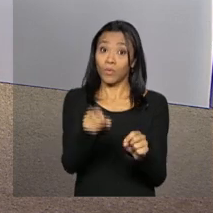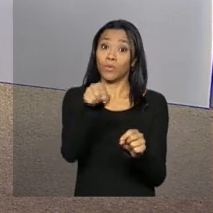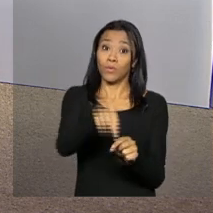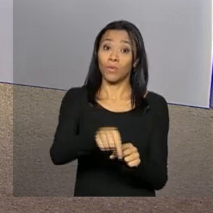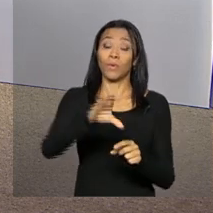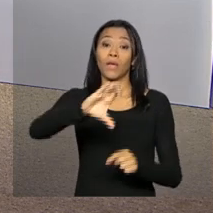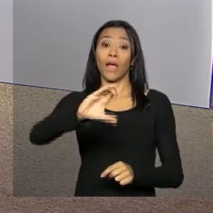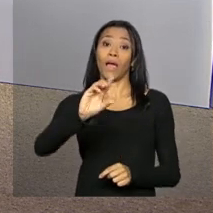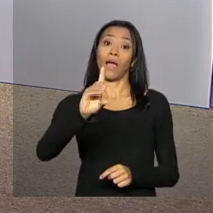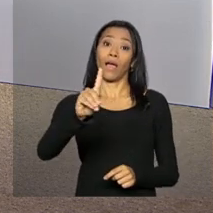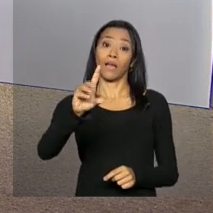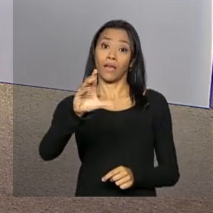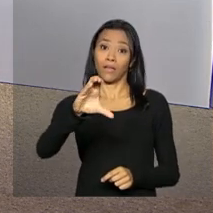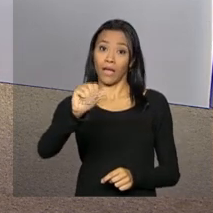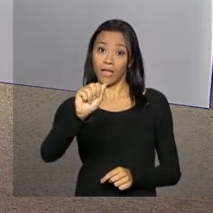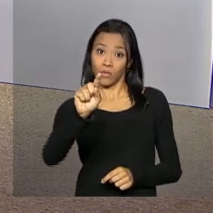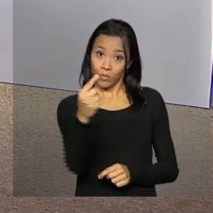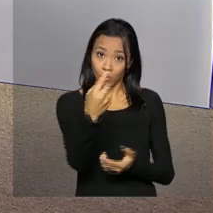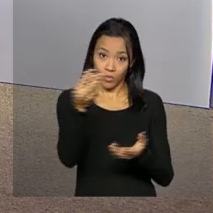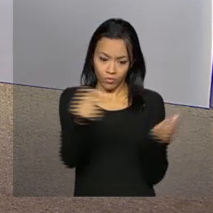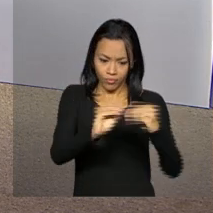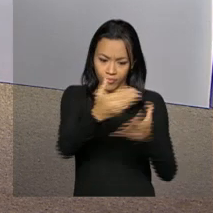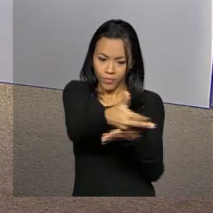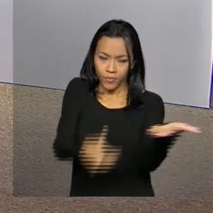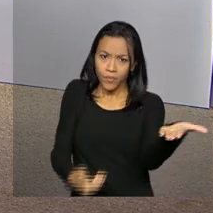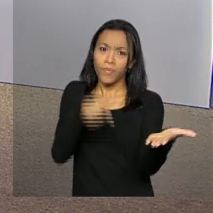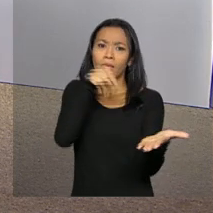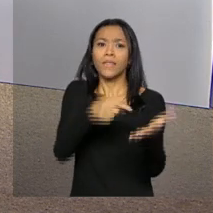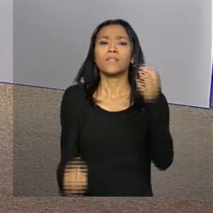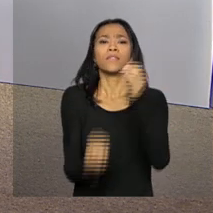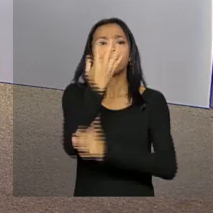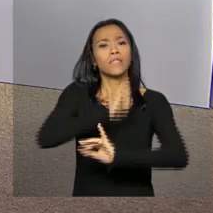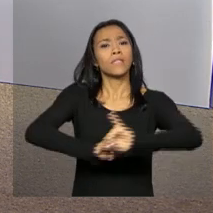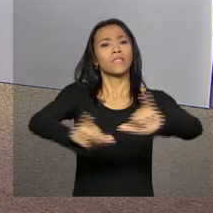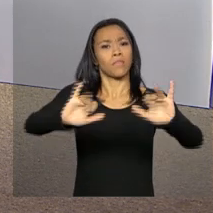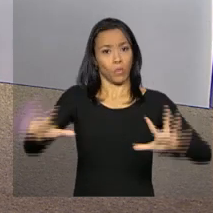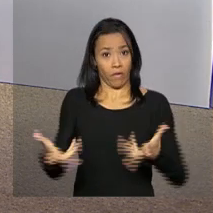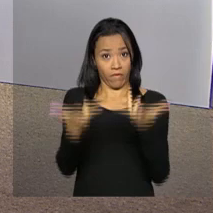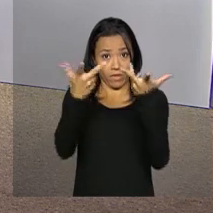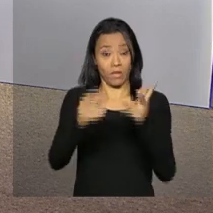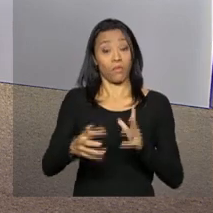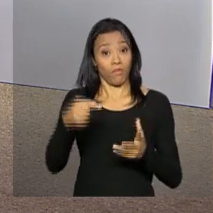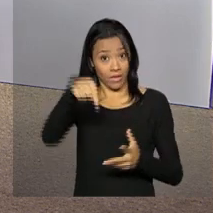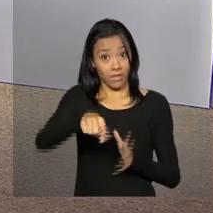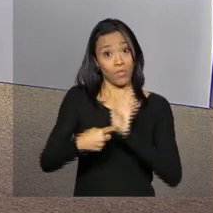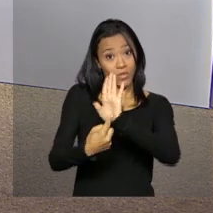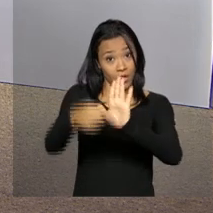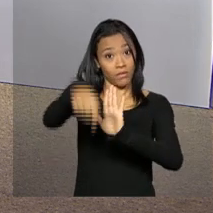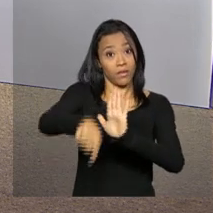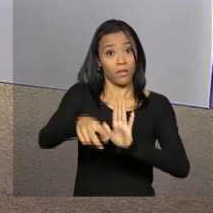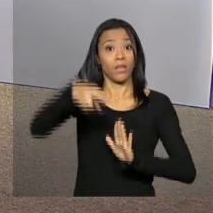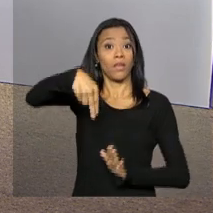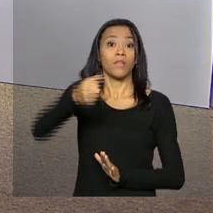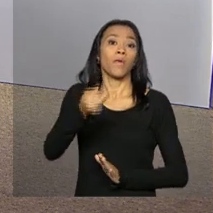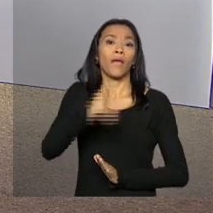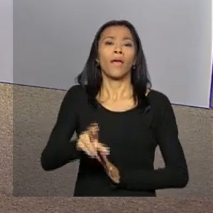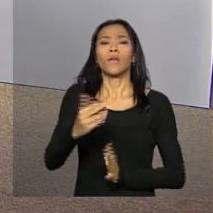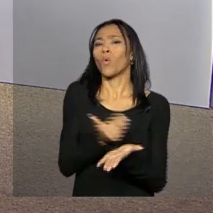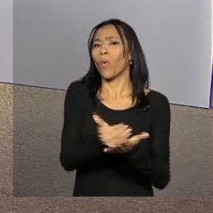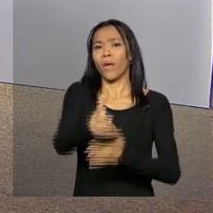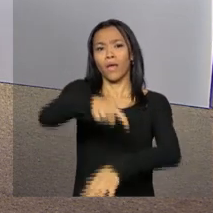Governo Federal. O evento de lançamento da Identidade Jovem será transmitido ao vivo aqui na NBR a partir